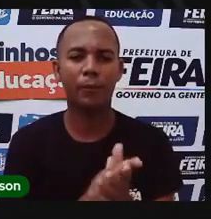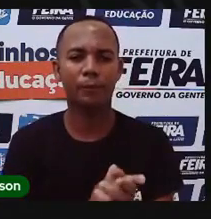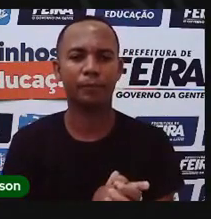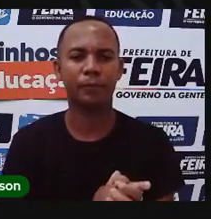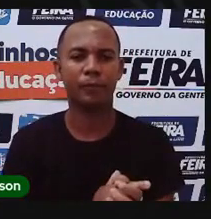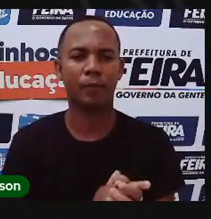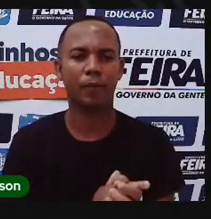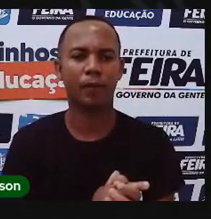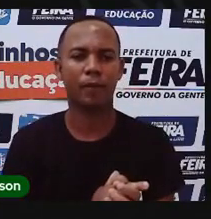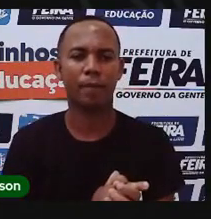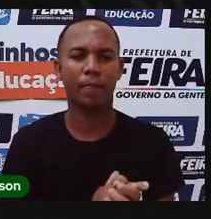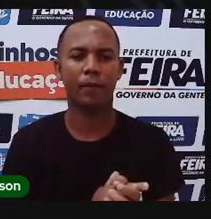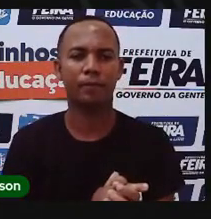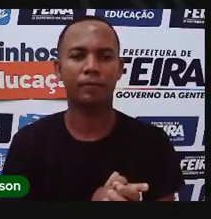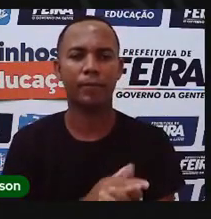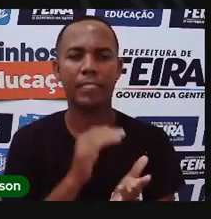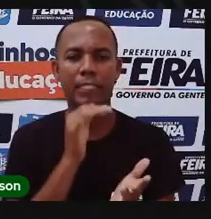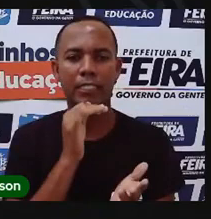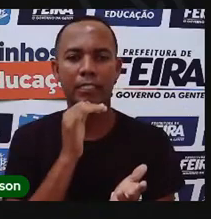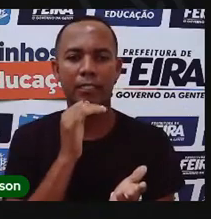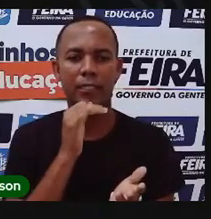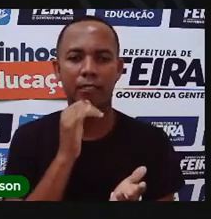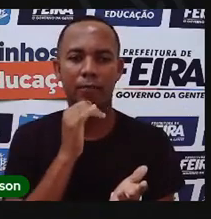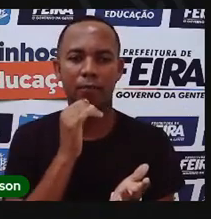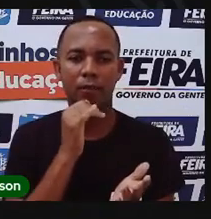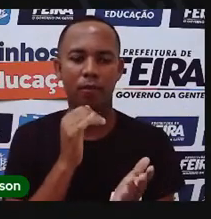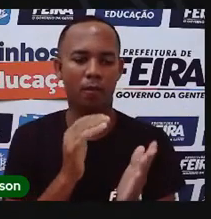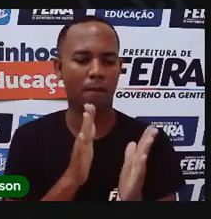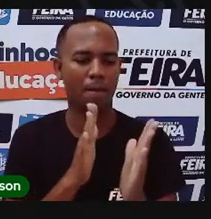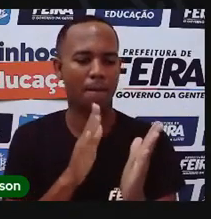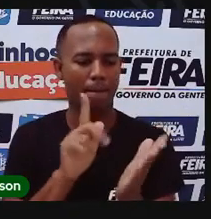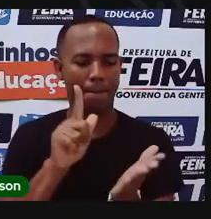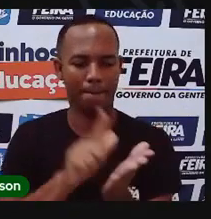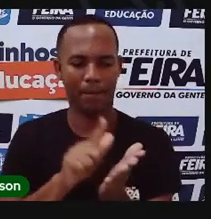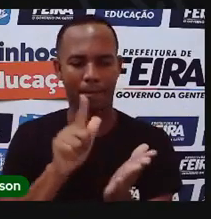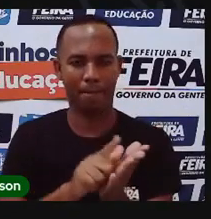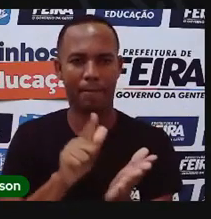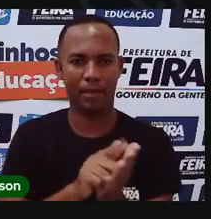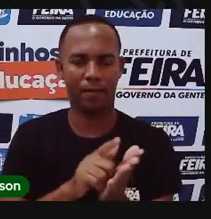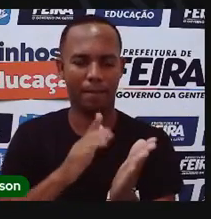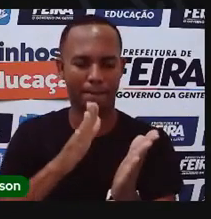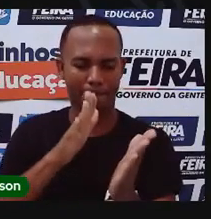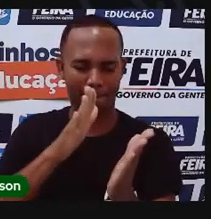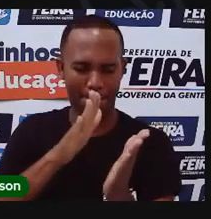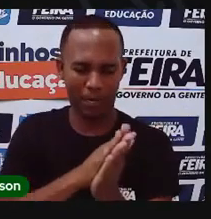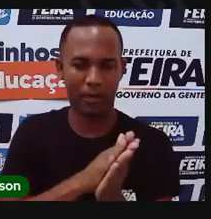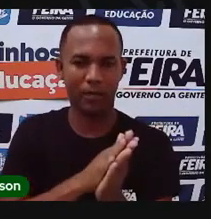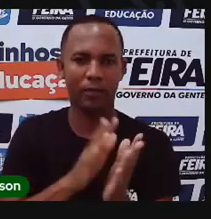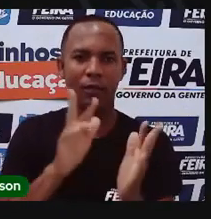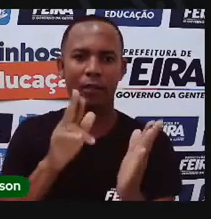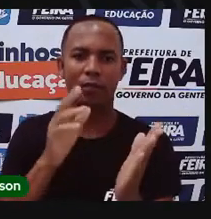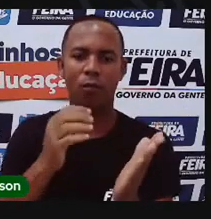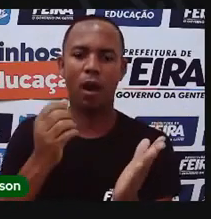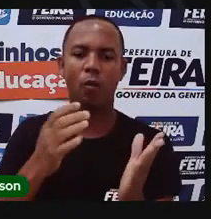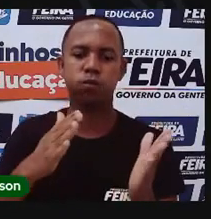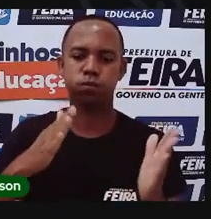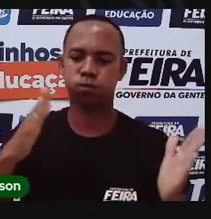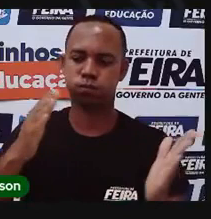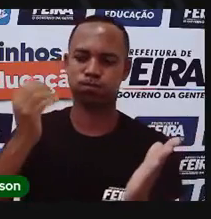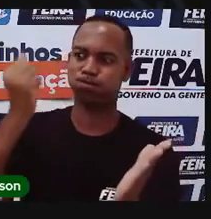Eles utilizavam de prensas, que era para você prensar o papel e copiar uma espécie de carimbo, agora um carimbo